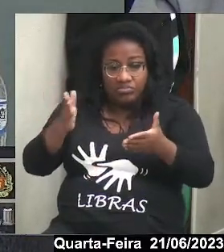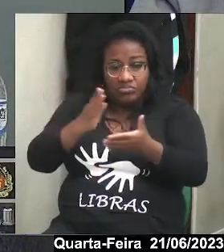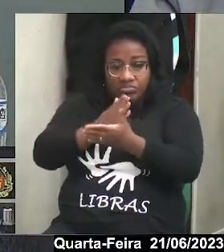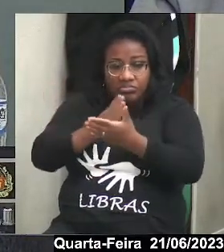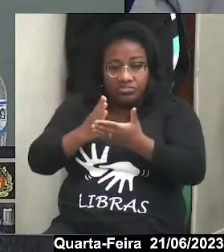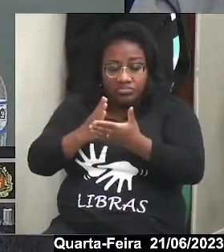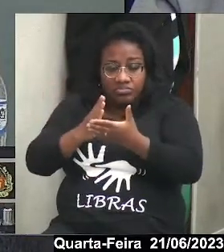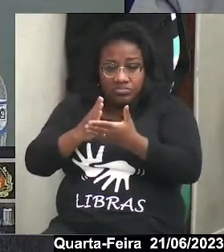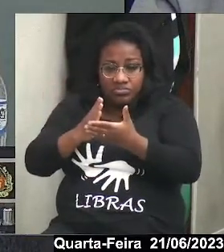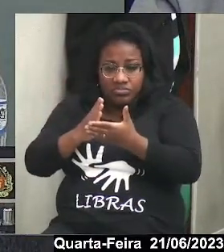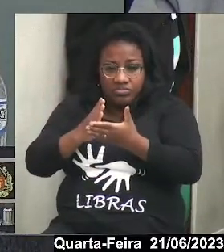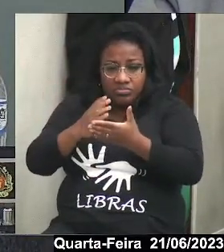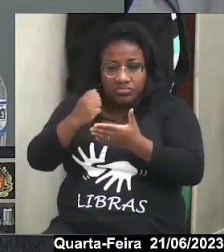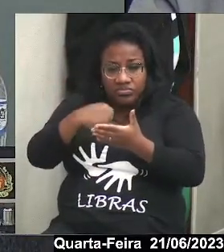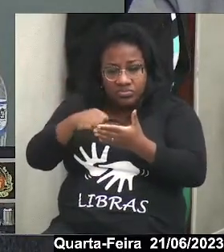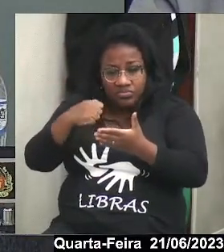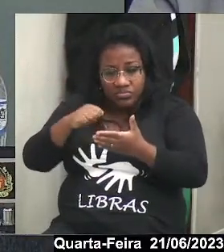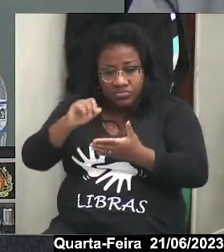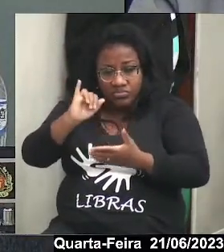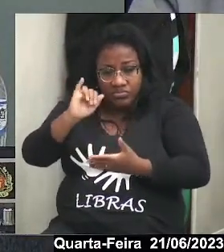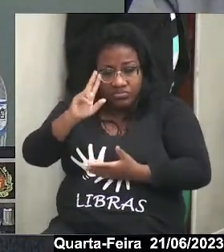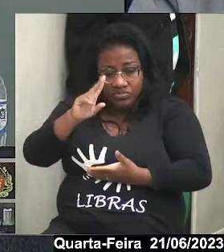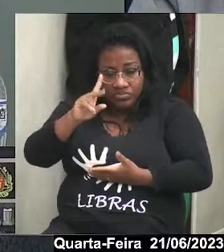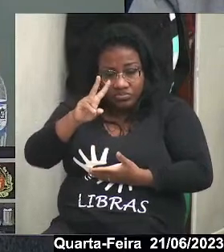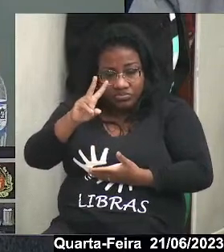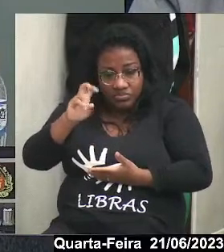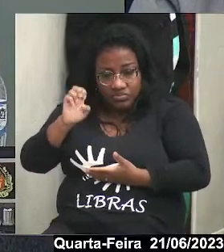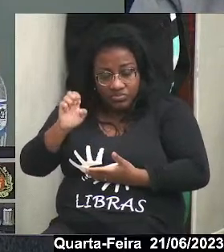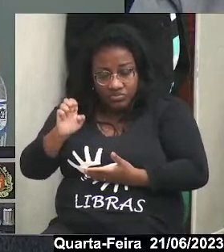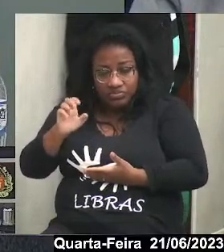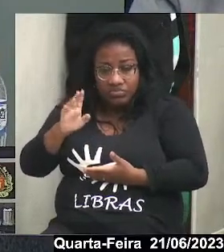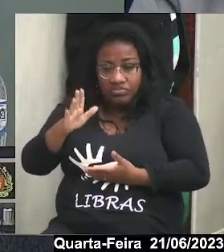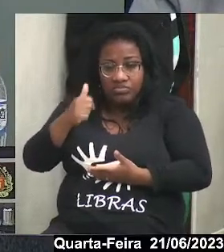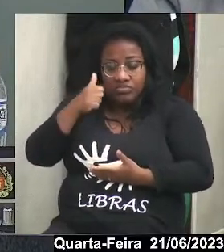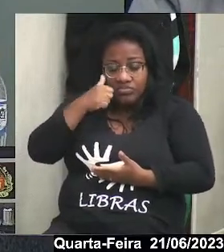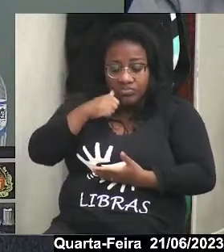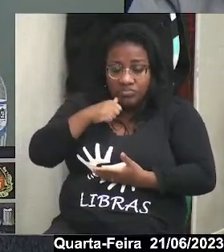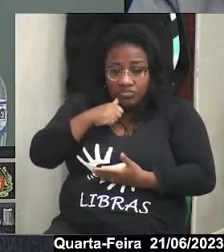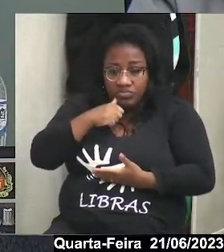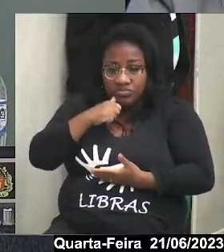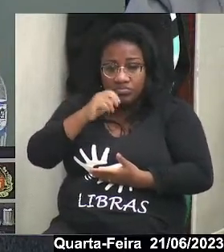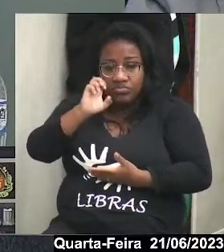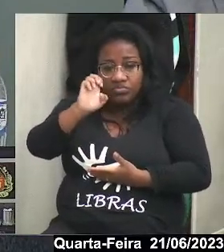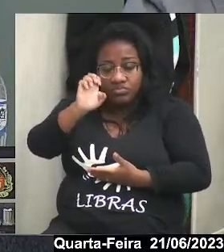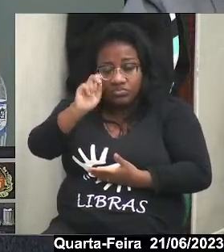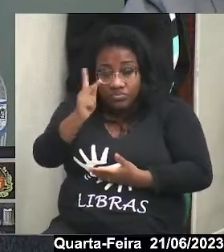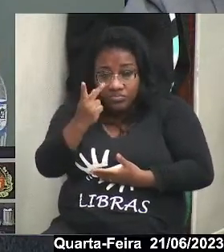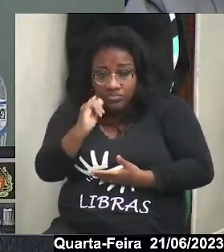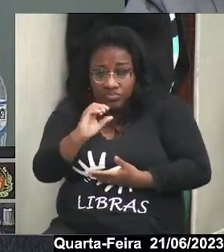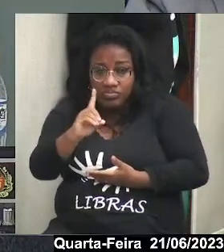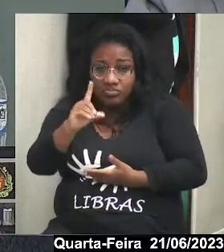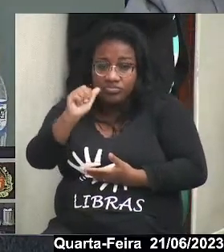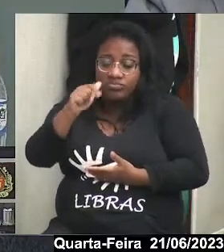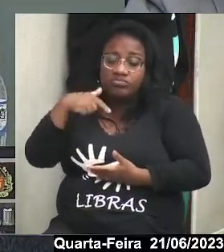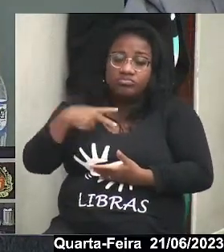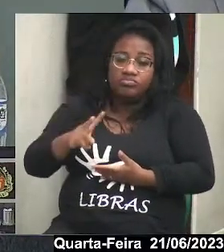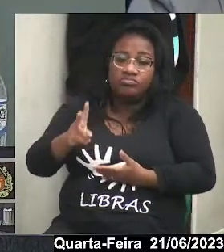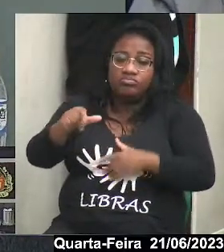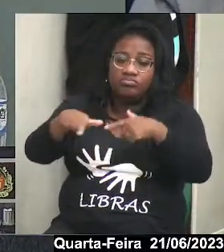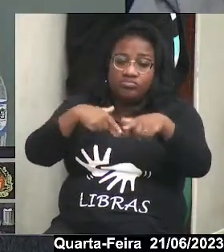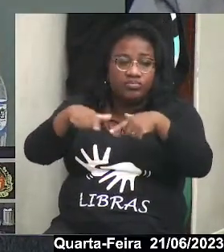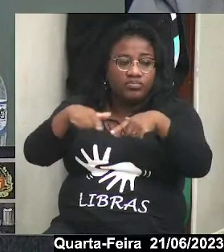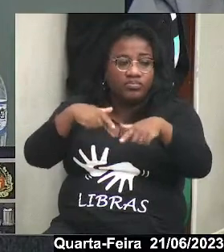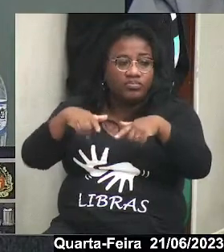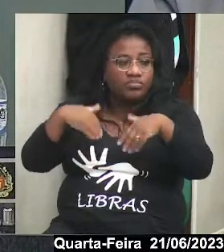de medalha mérito legislativo à senhora Ilma Barbosa de Abreu Souza. Considerando que a senhora Ilma Barbosa de Abreu Souza sempre participou de